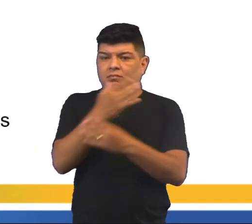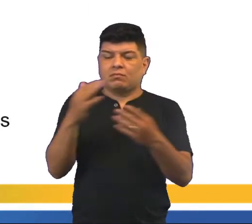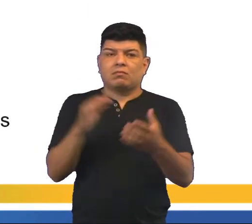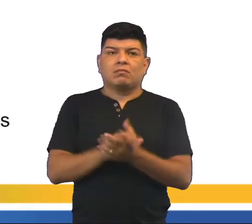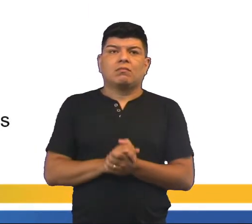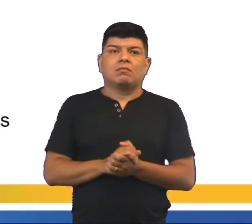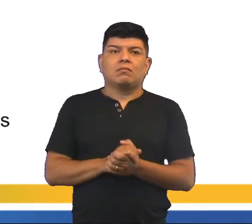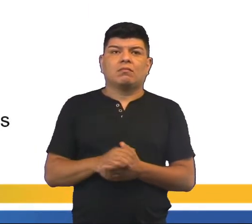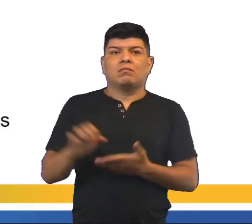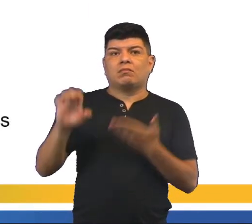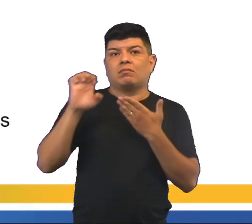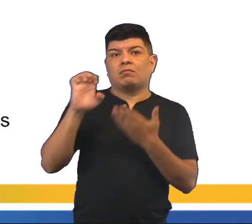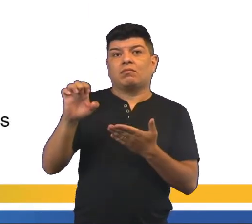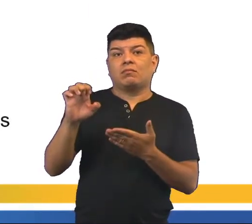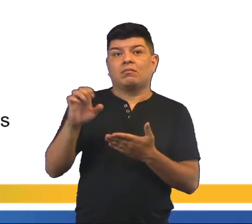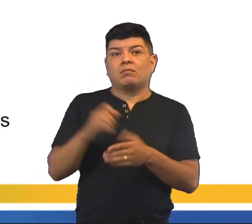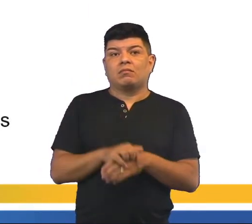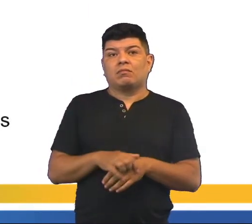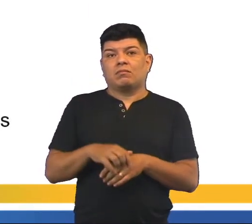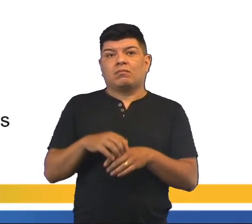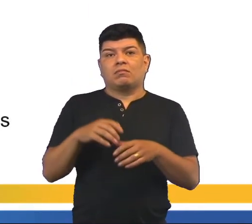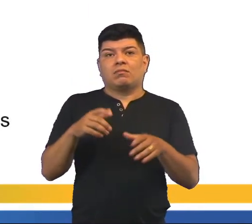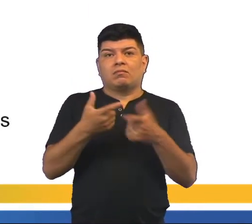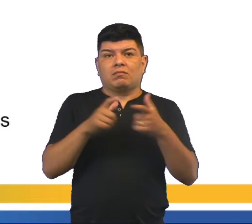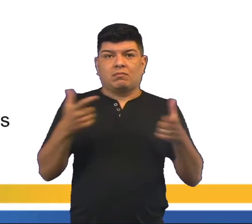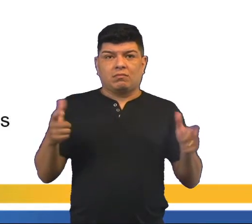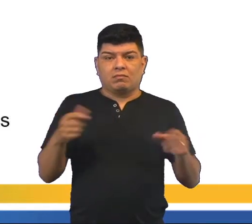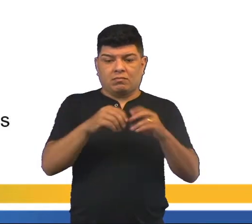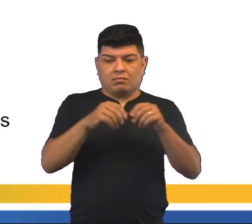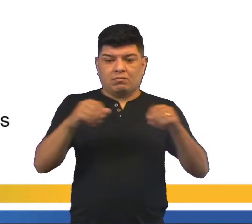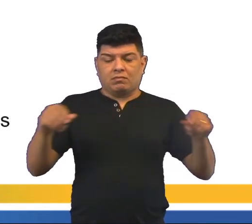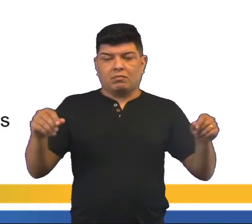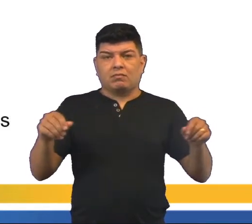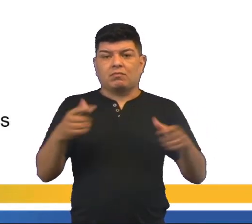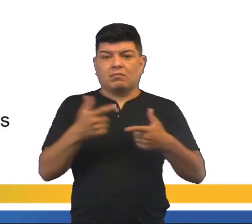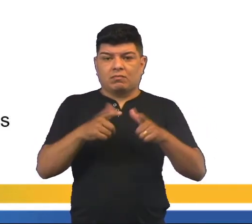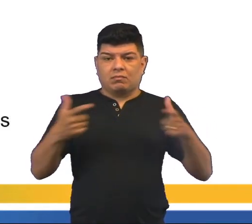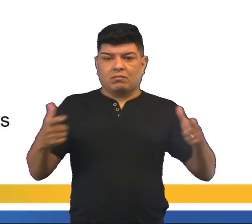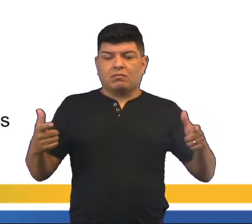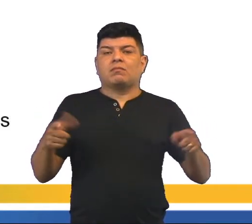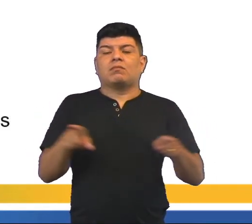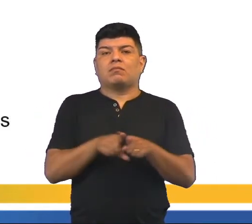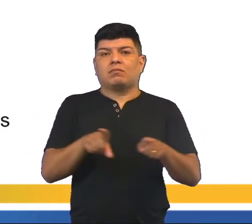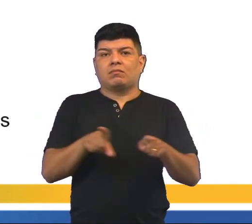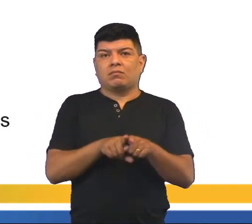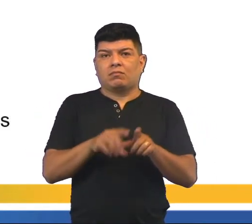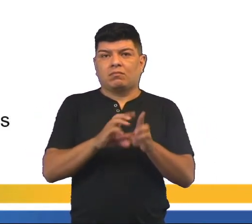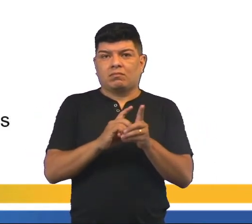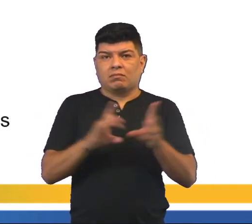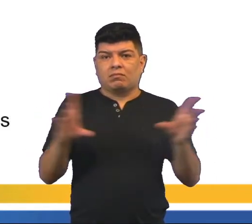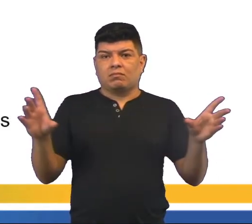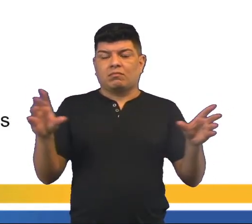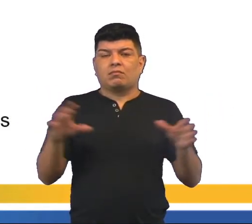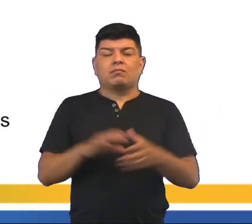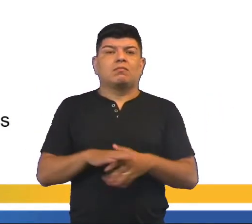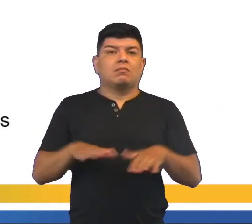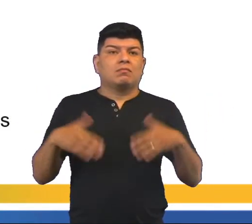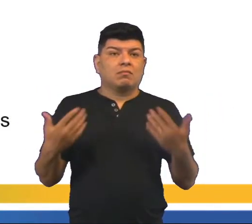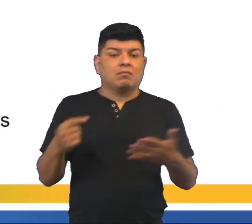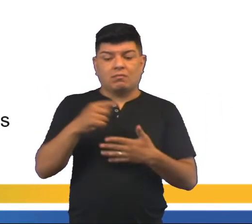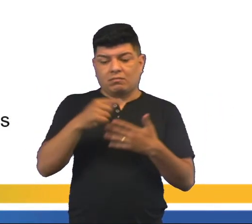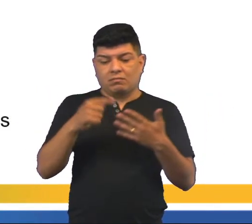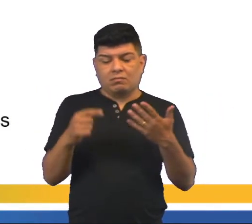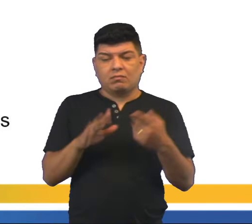biodiversidade. Letra E, intensificação da exploração do solo, avanço da democratização das terras. Qual aí,